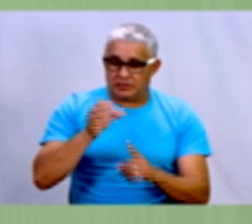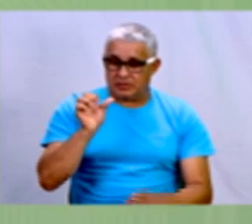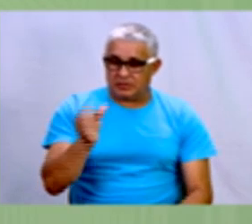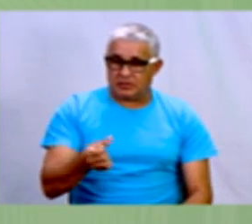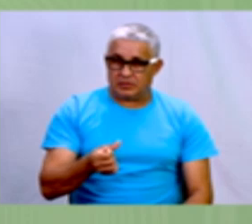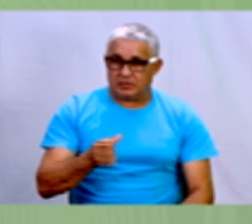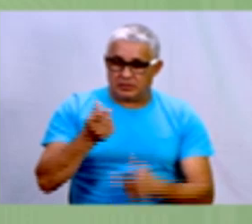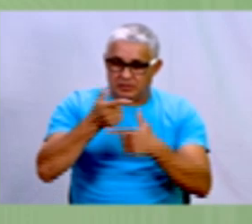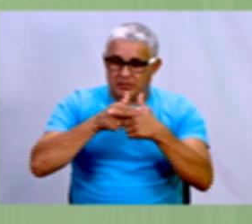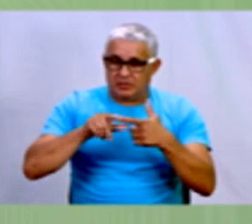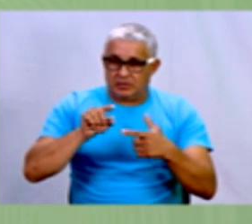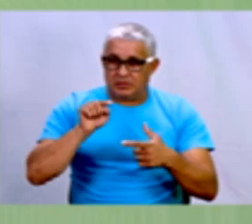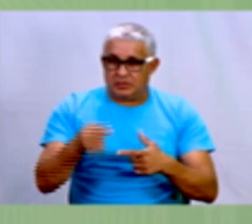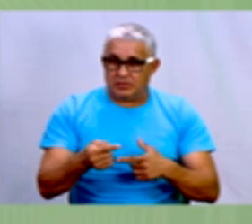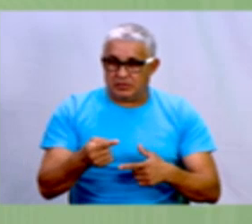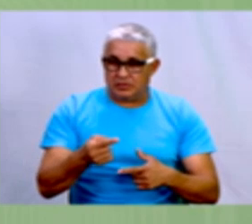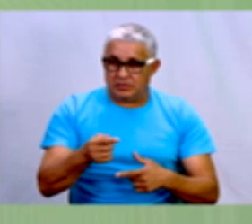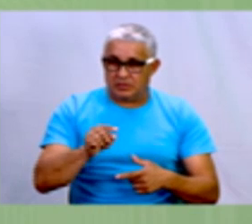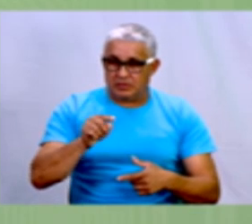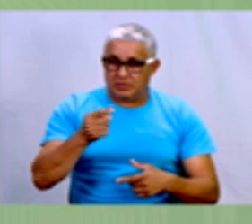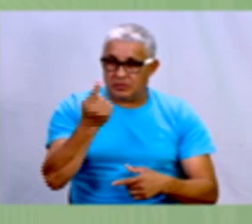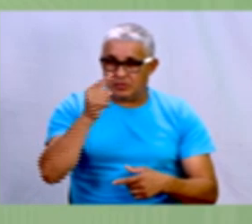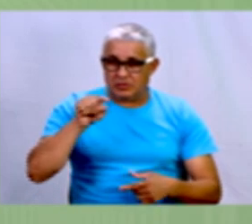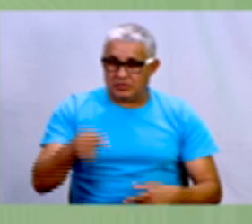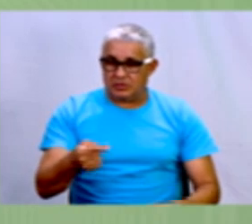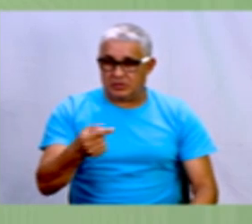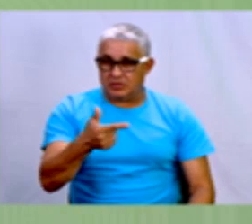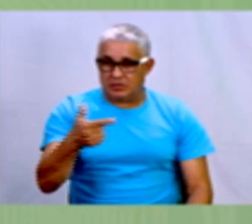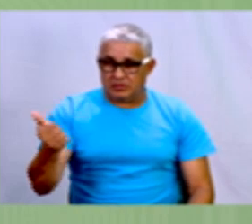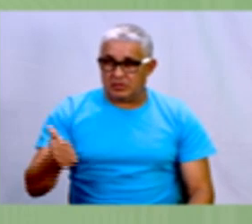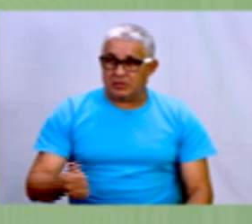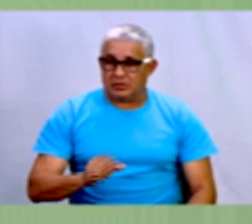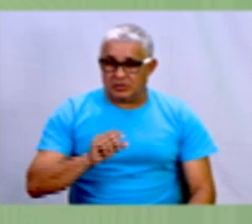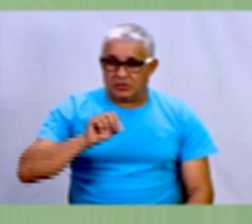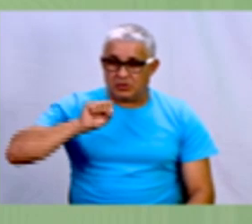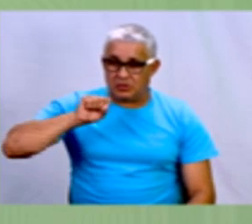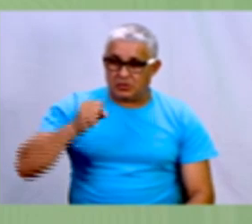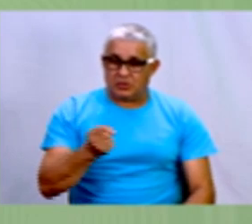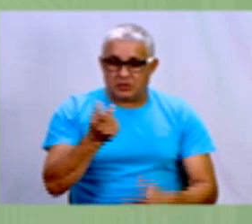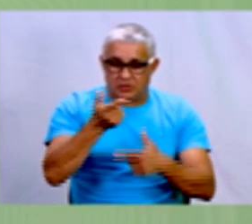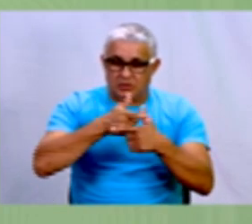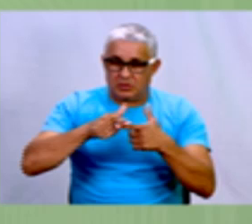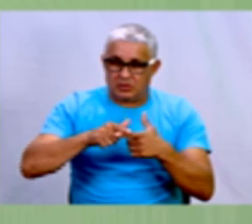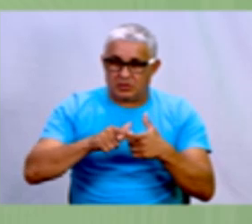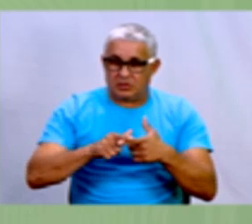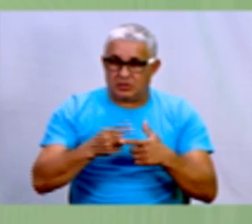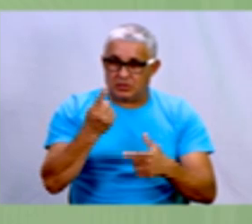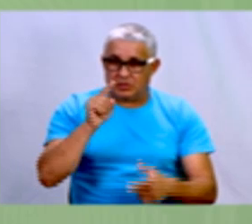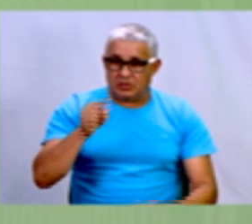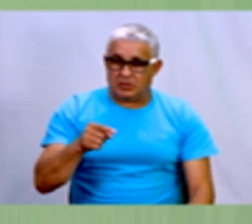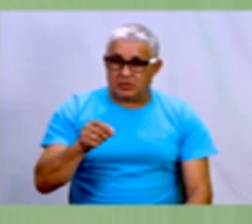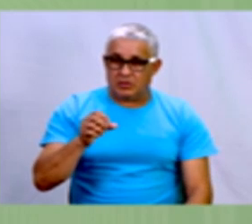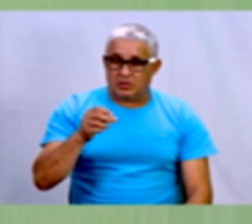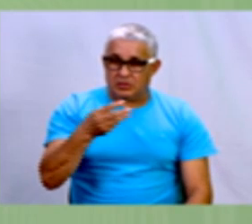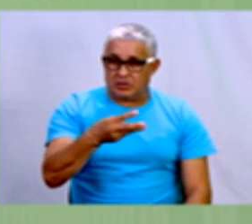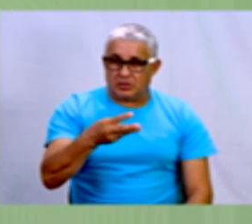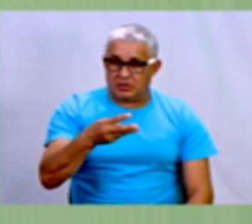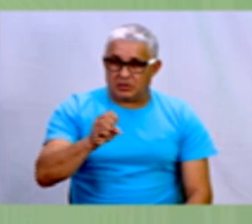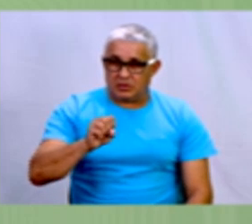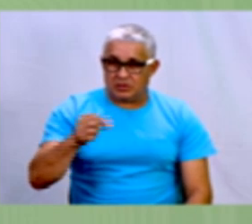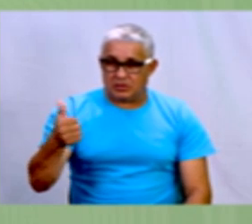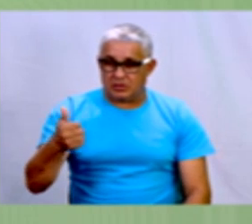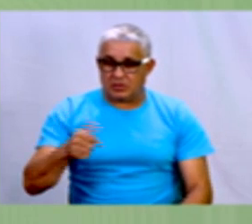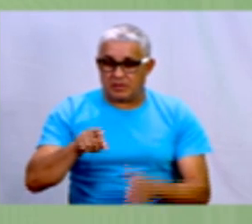por 1,21, 8.000, mais 8.000 divididos por 1,331. Tudo isso